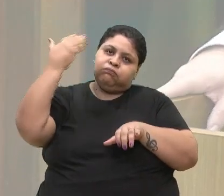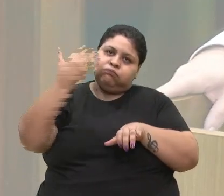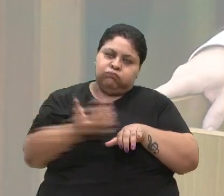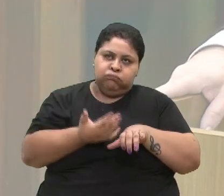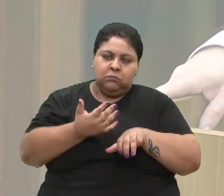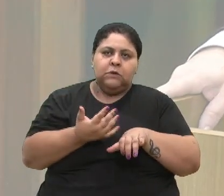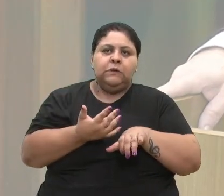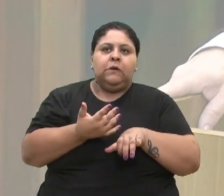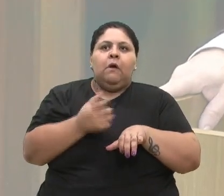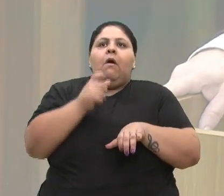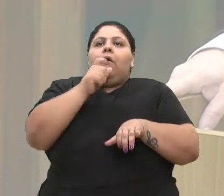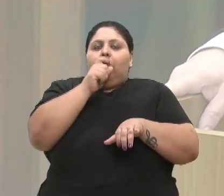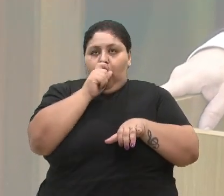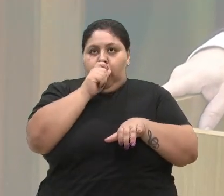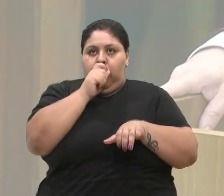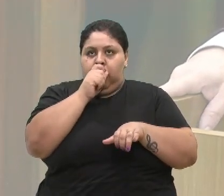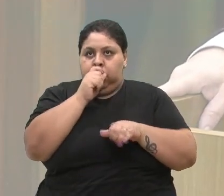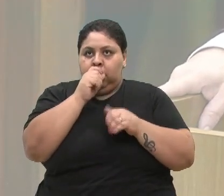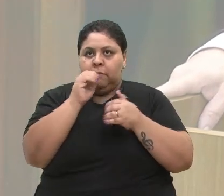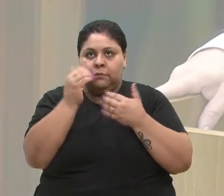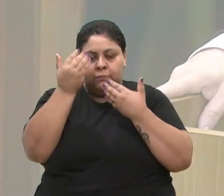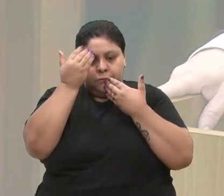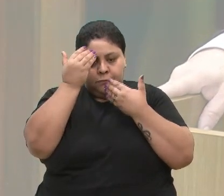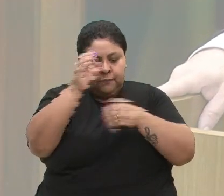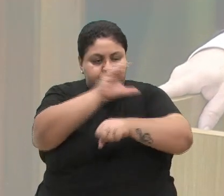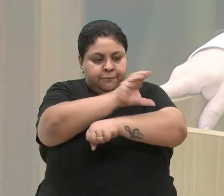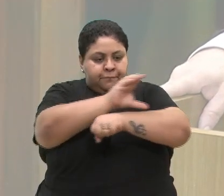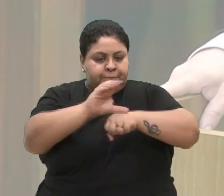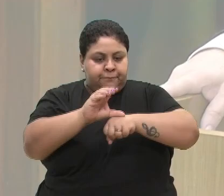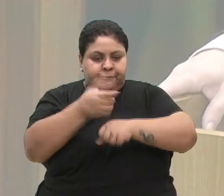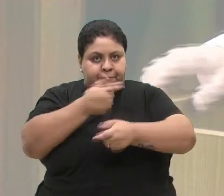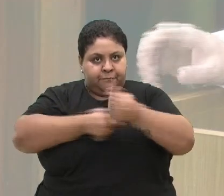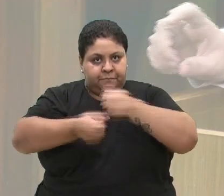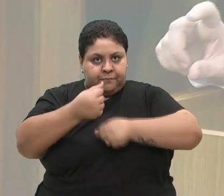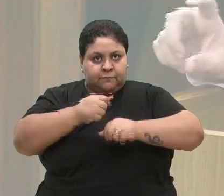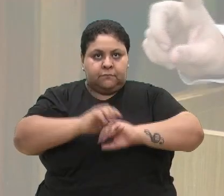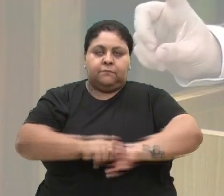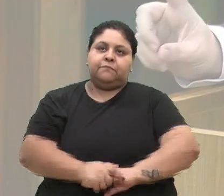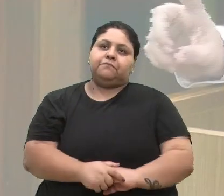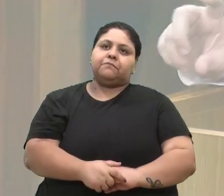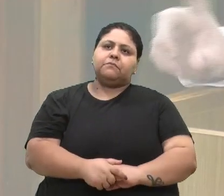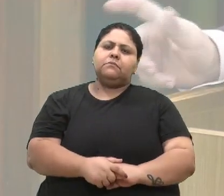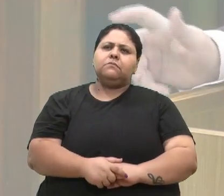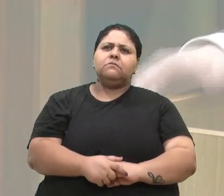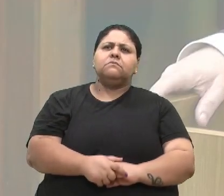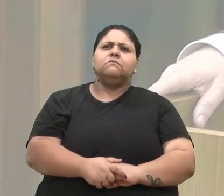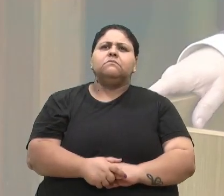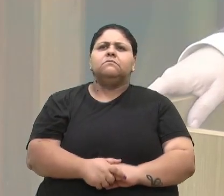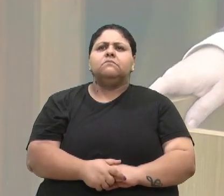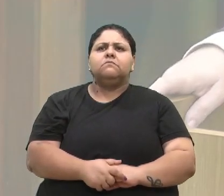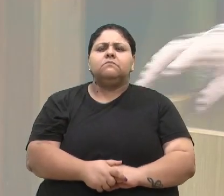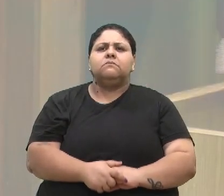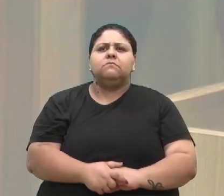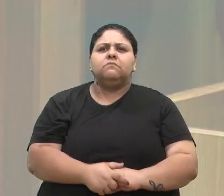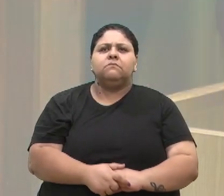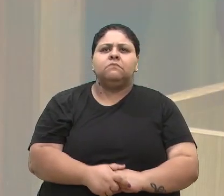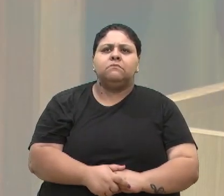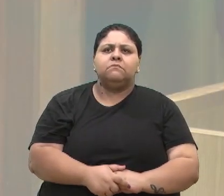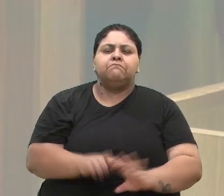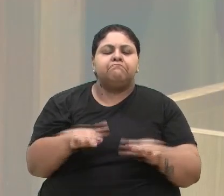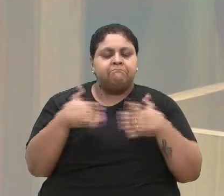situações de congratulações ao curso de economia. Cadê o card?